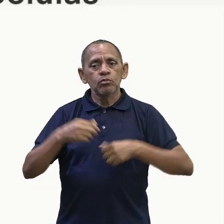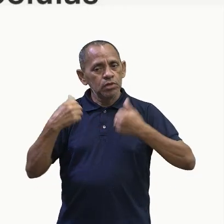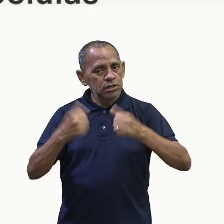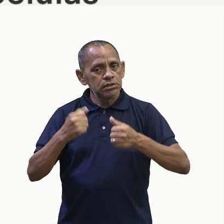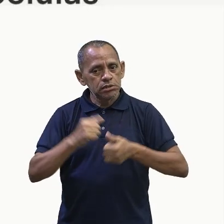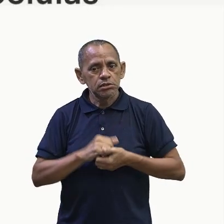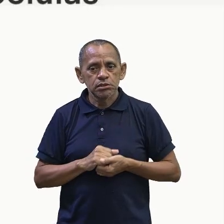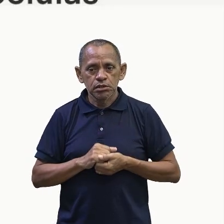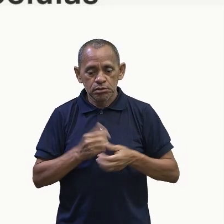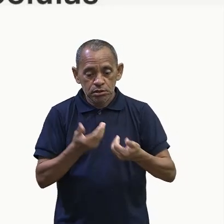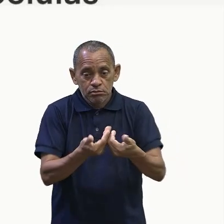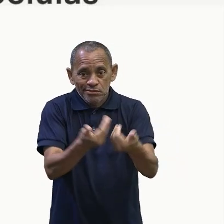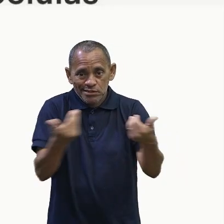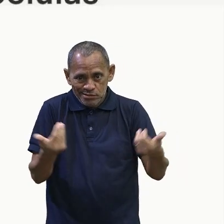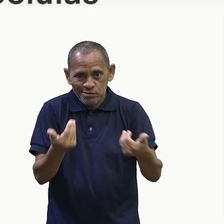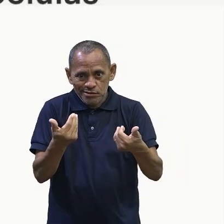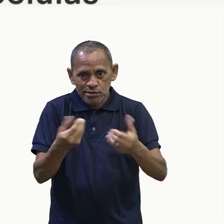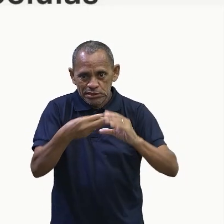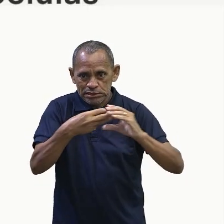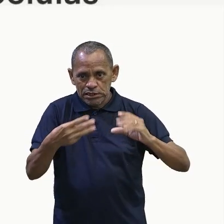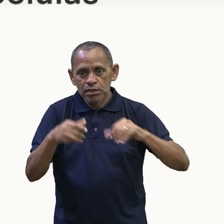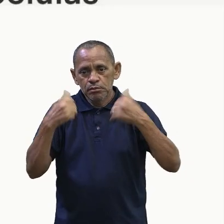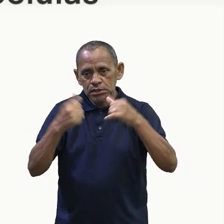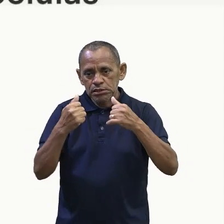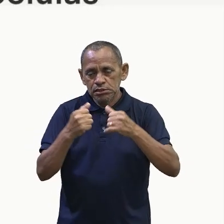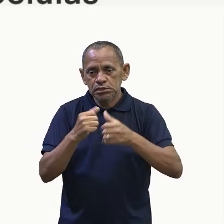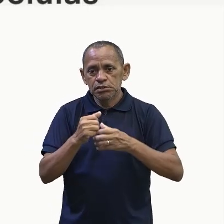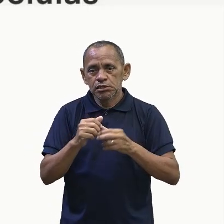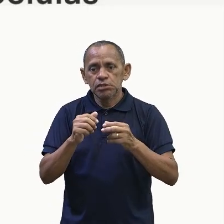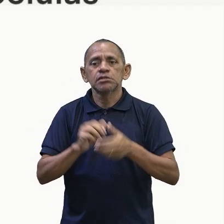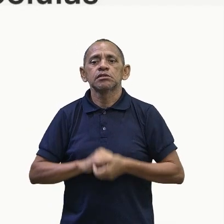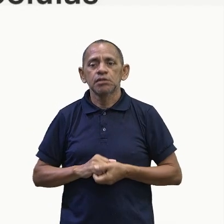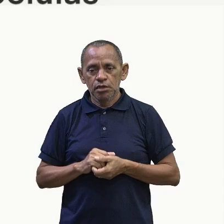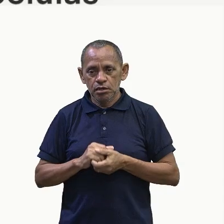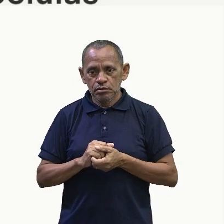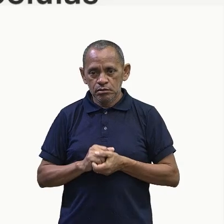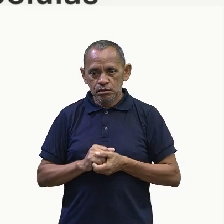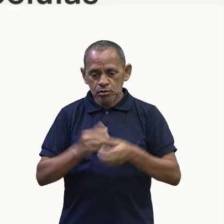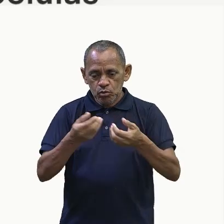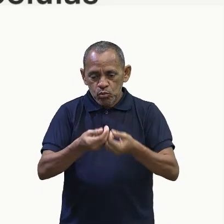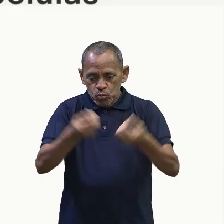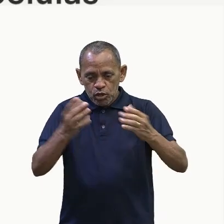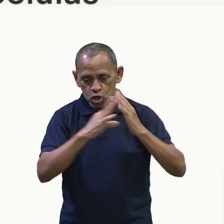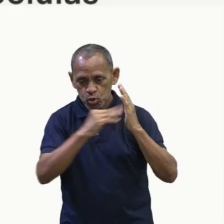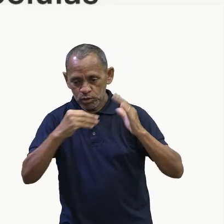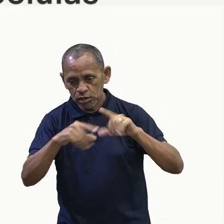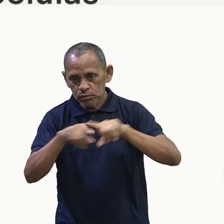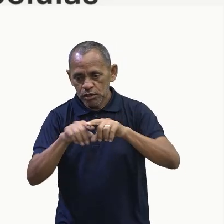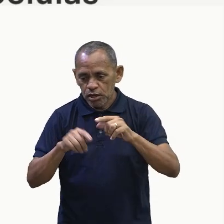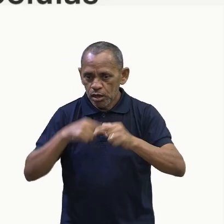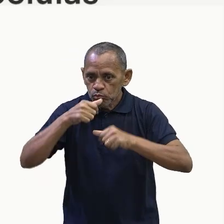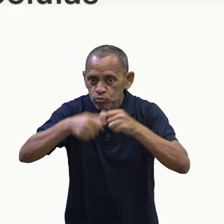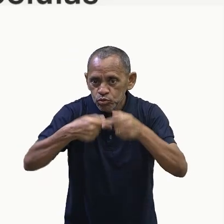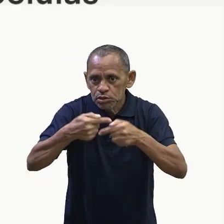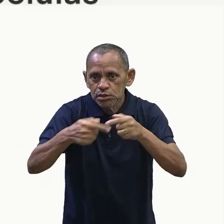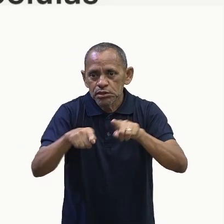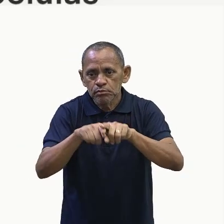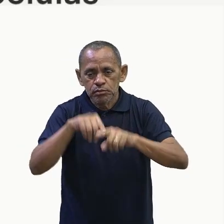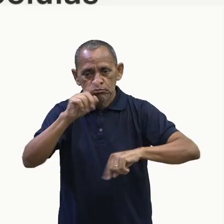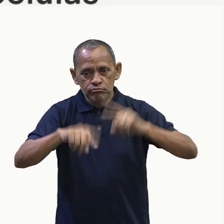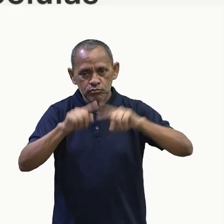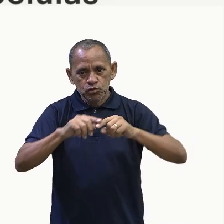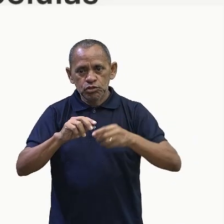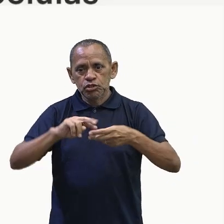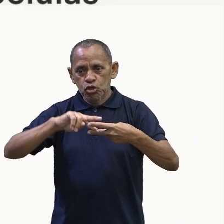um processo crucial para que ocorra essa transmissão, né, de material genético. Tá?